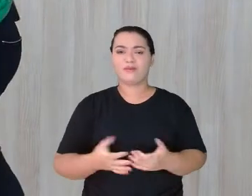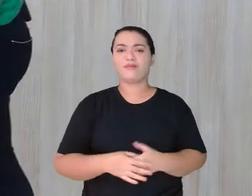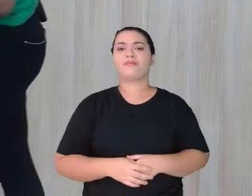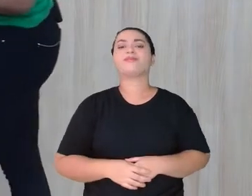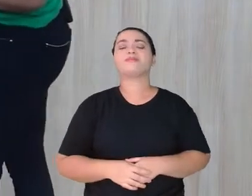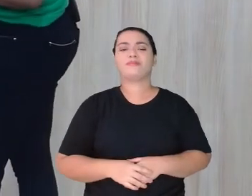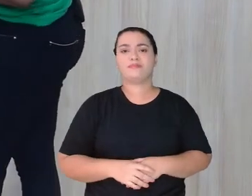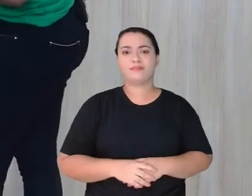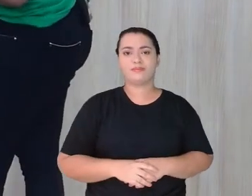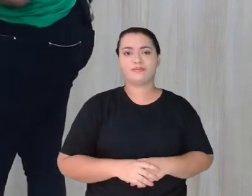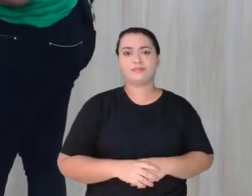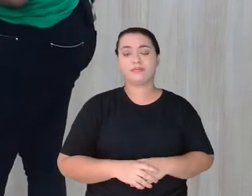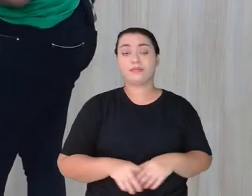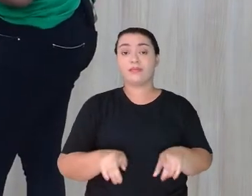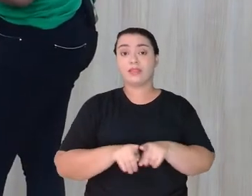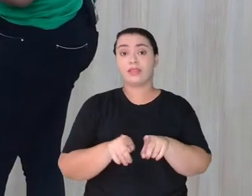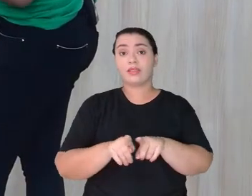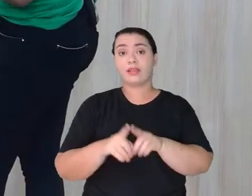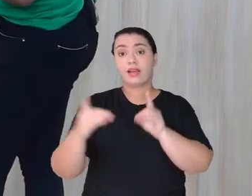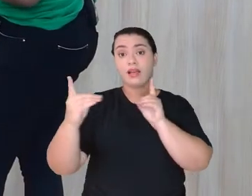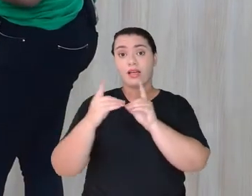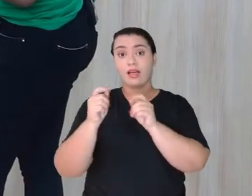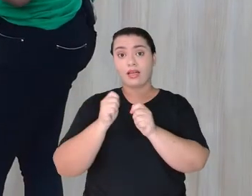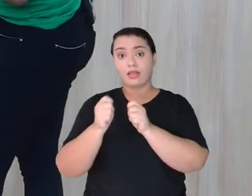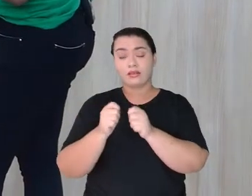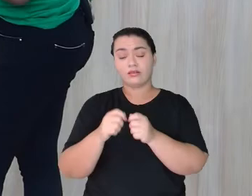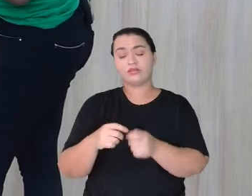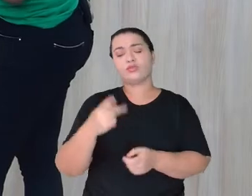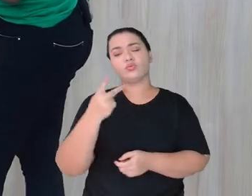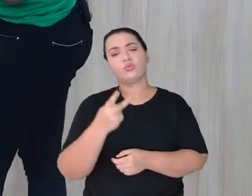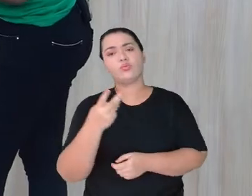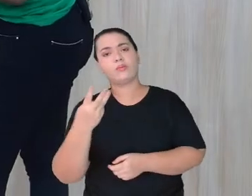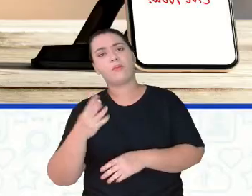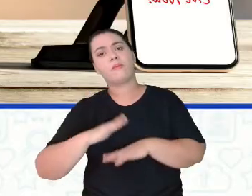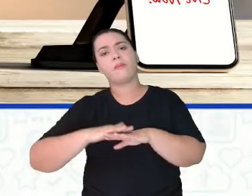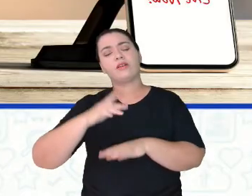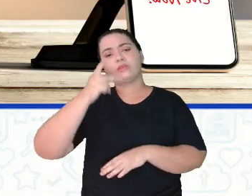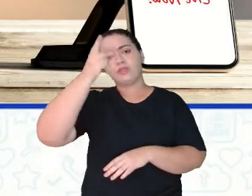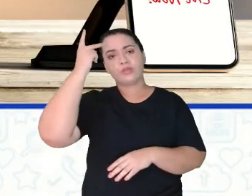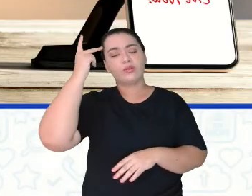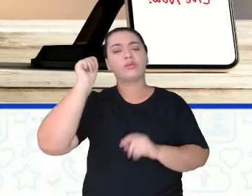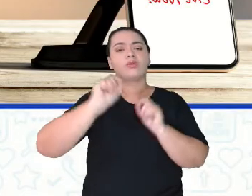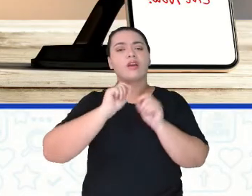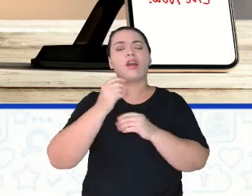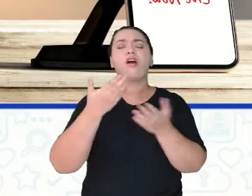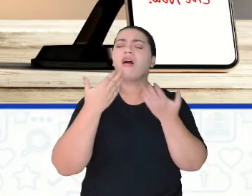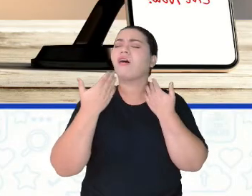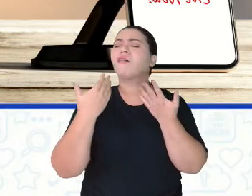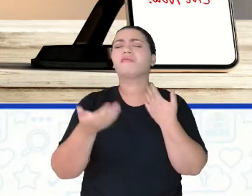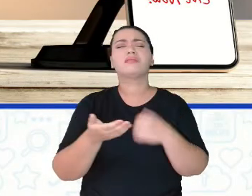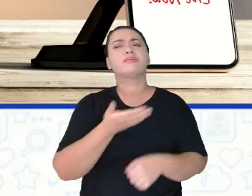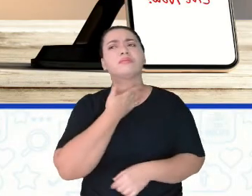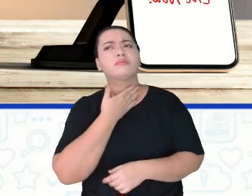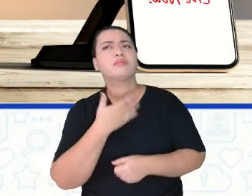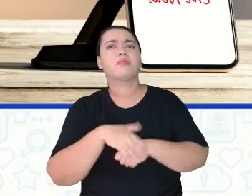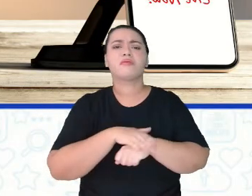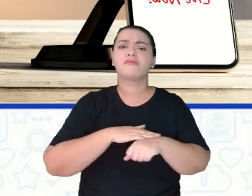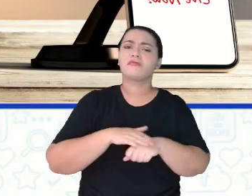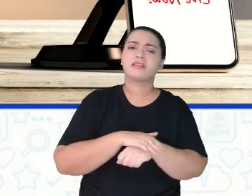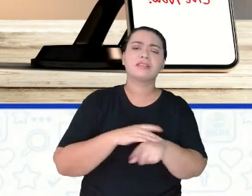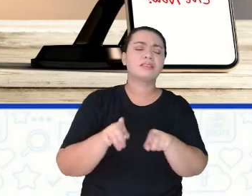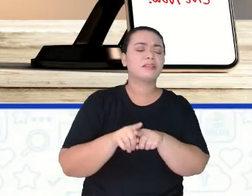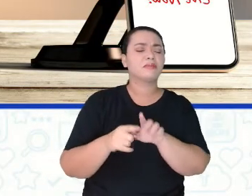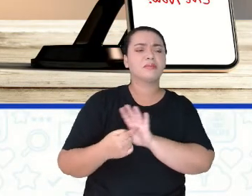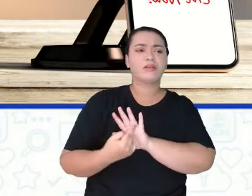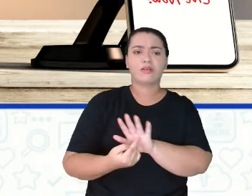tá? A entrevista acontece quando 2 ou mais pessoas conversam a fim de contar histórias, situações e mostrar seus